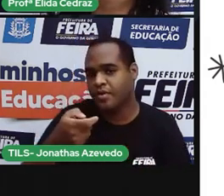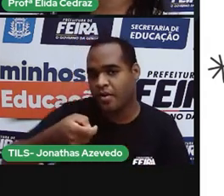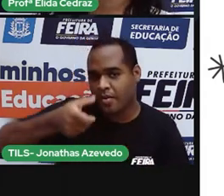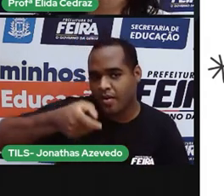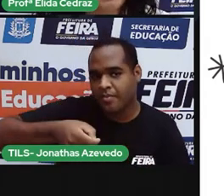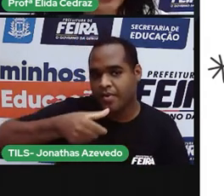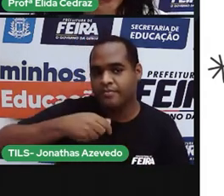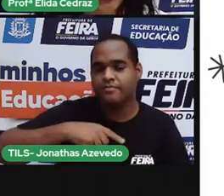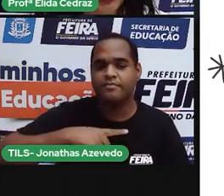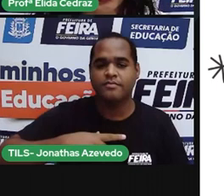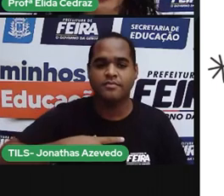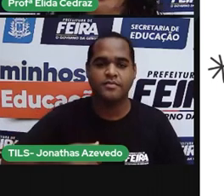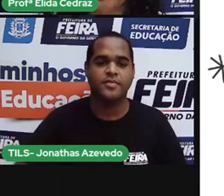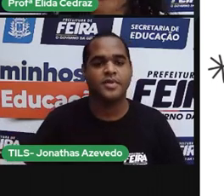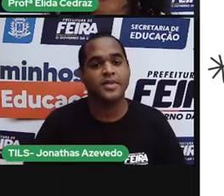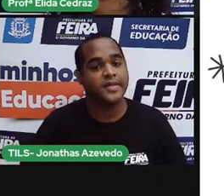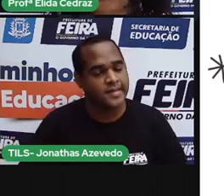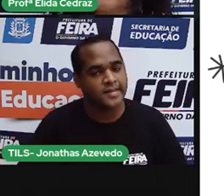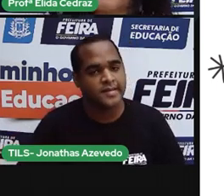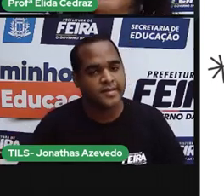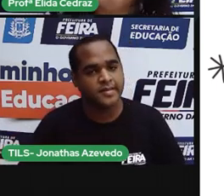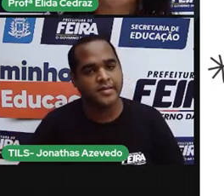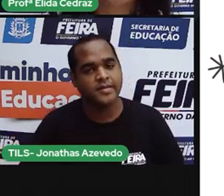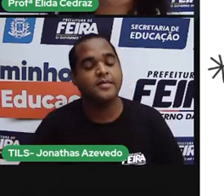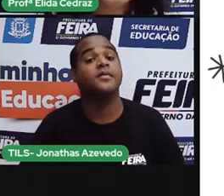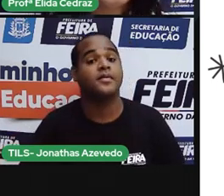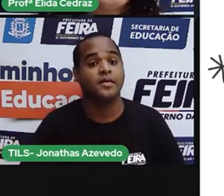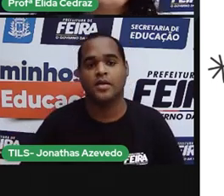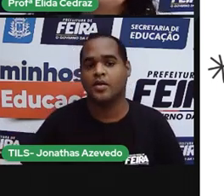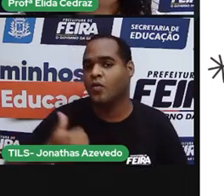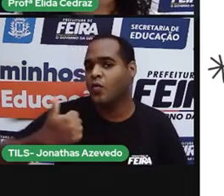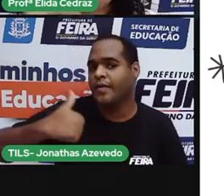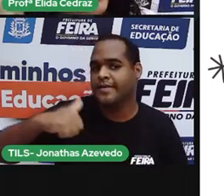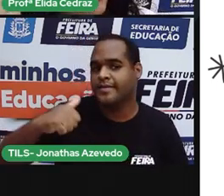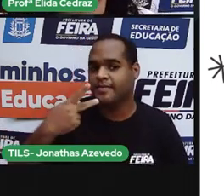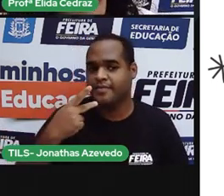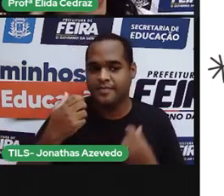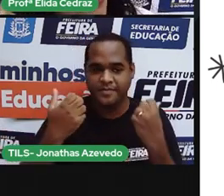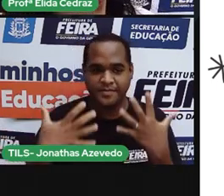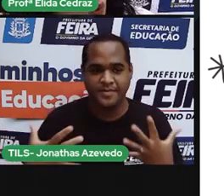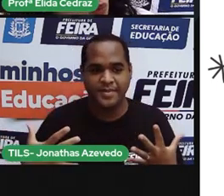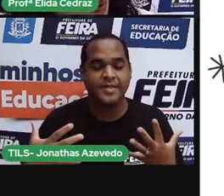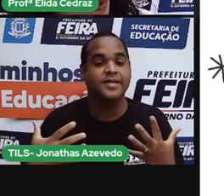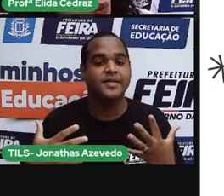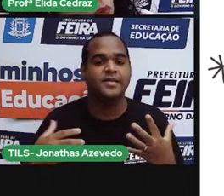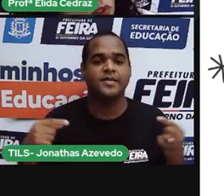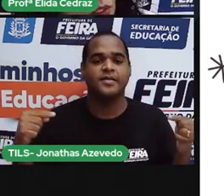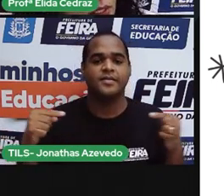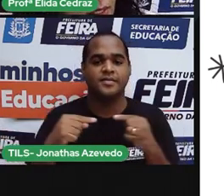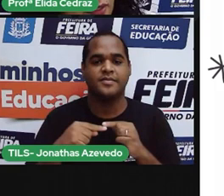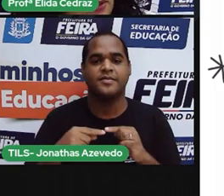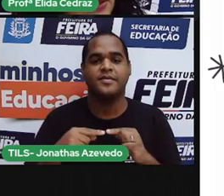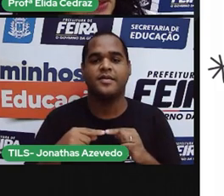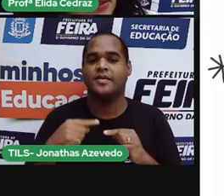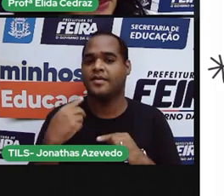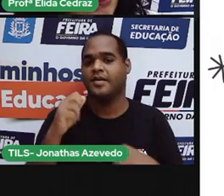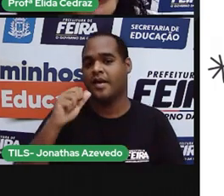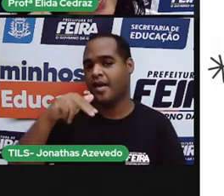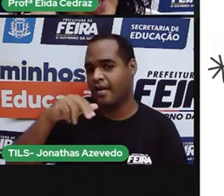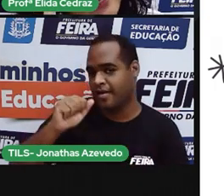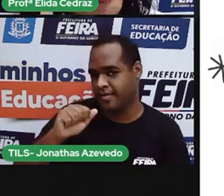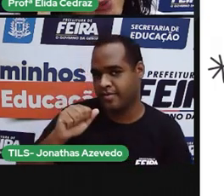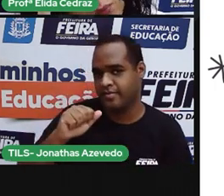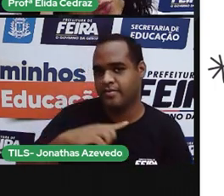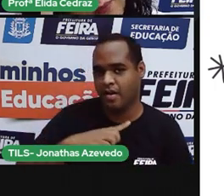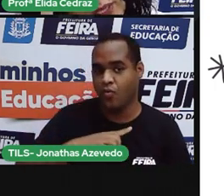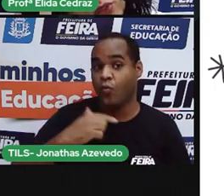que Beto tinha 11 e Ana ficou com 11, porque